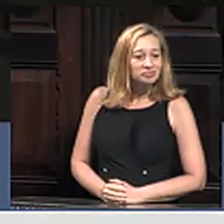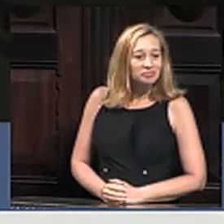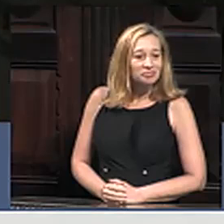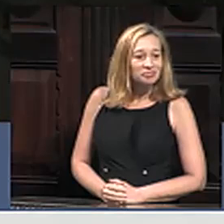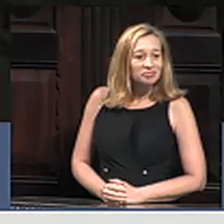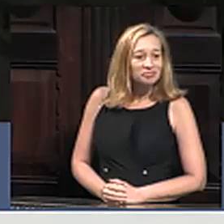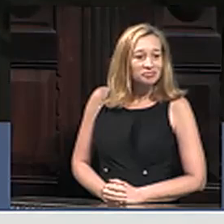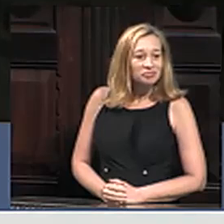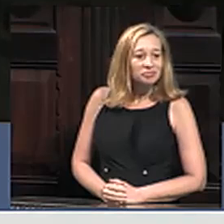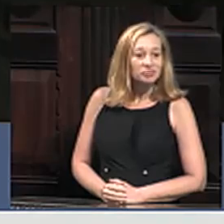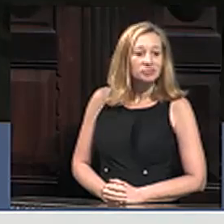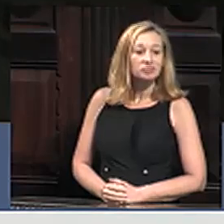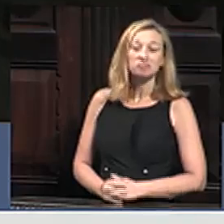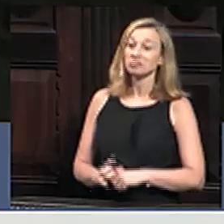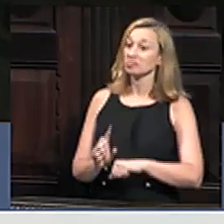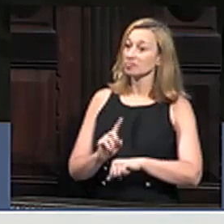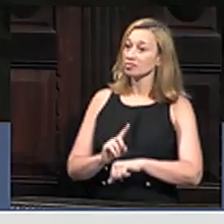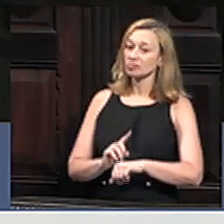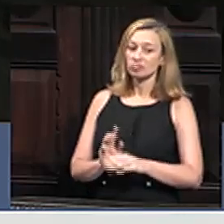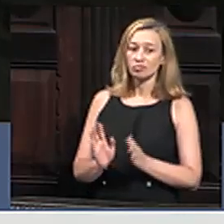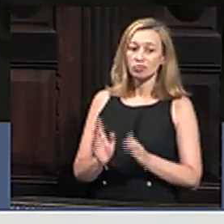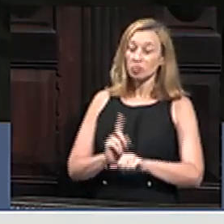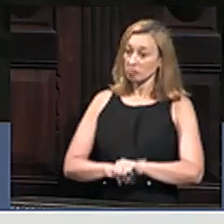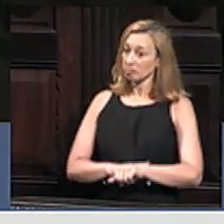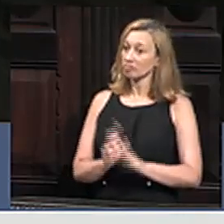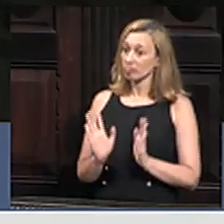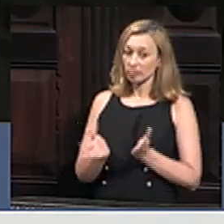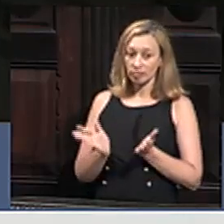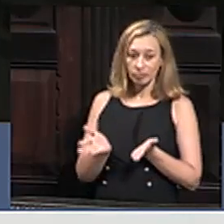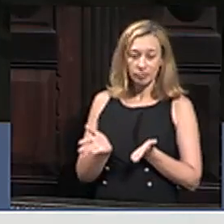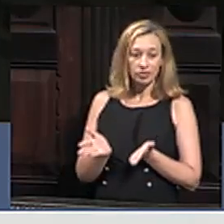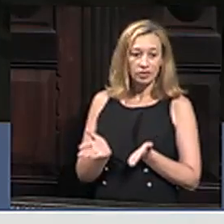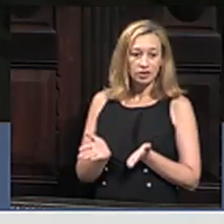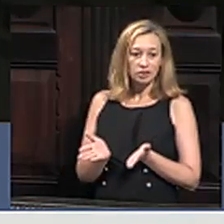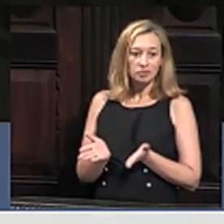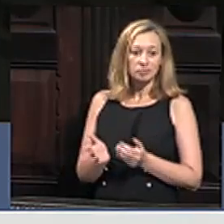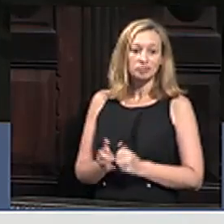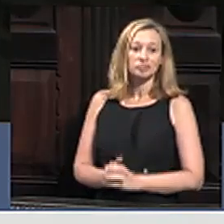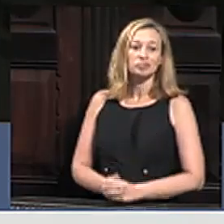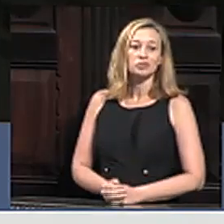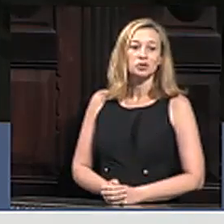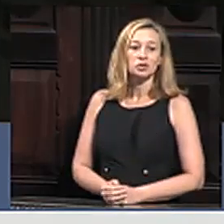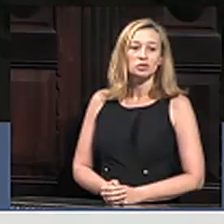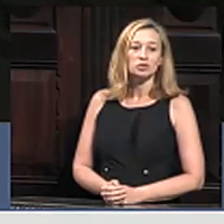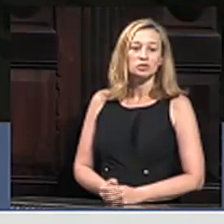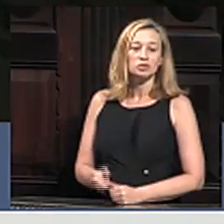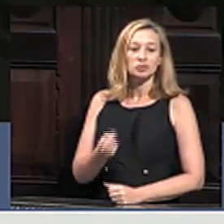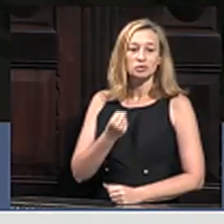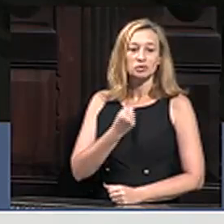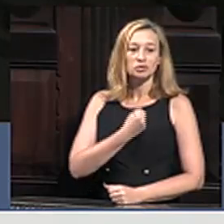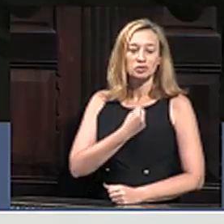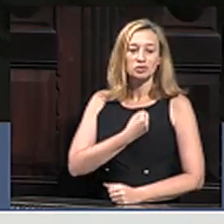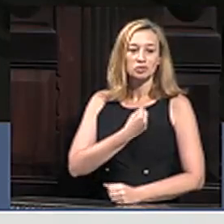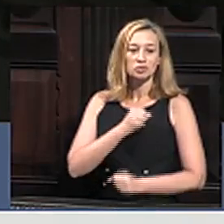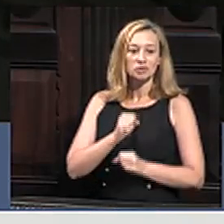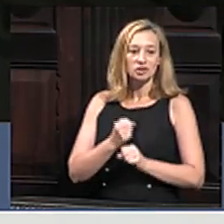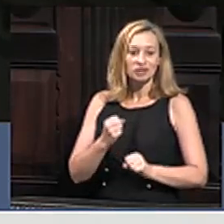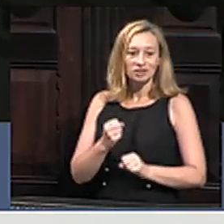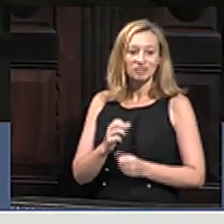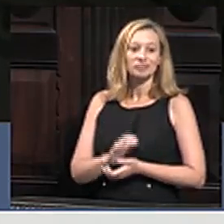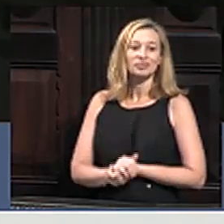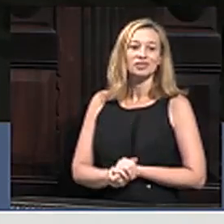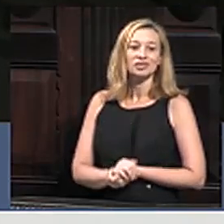Em tempos atuais, depois do tsunami, deputado Fábio